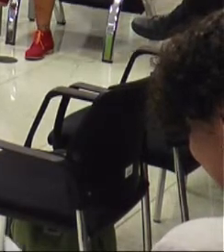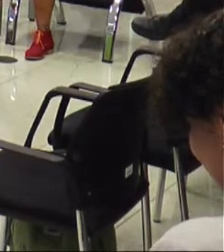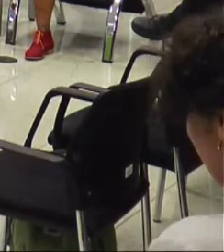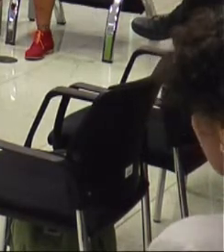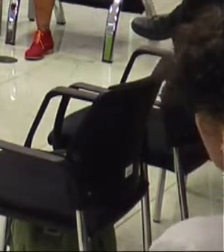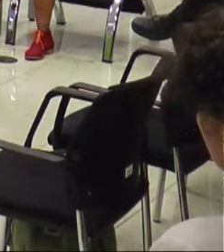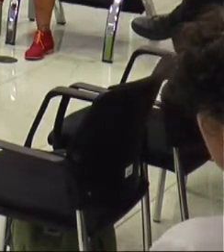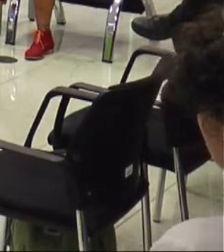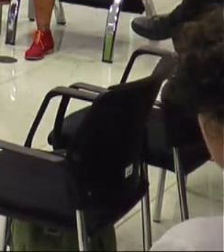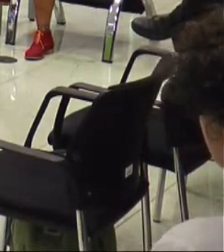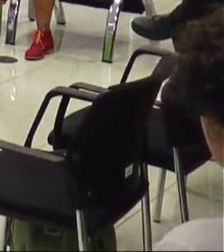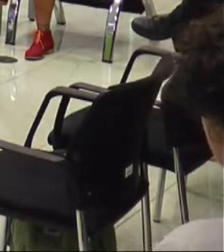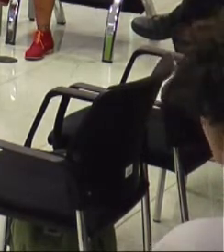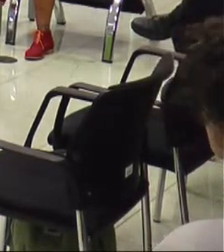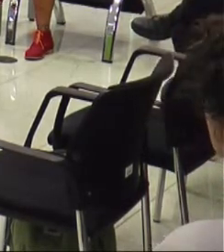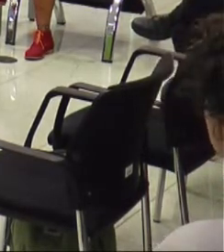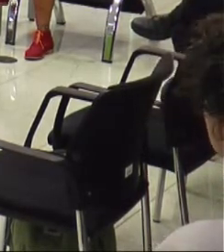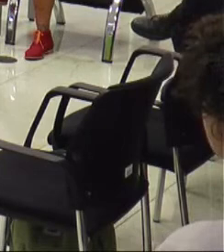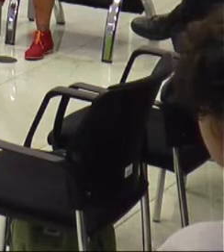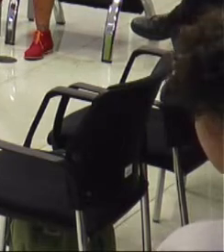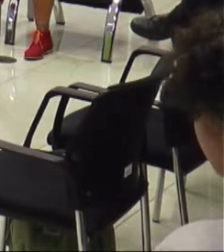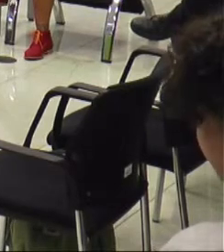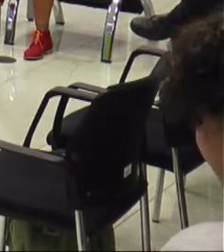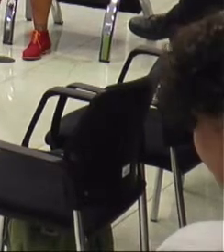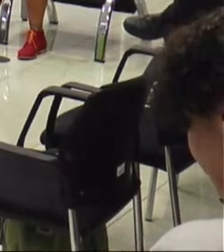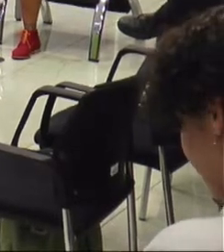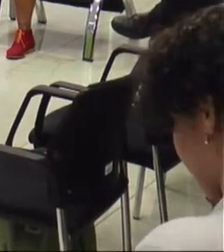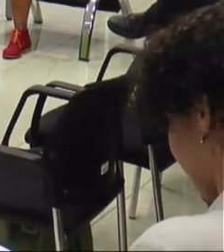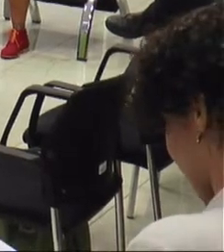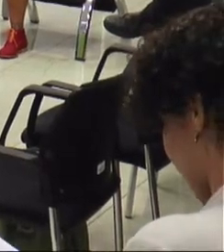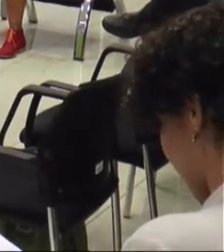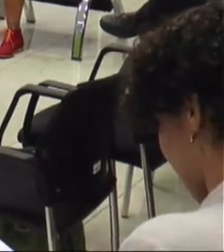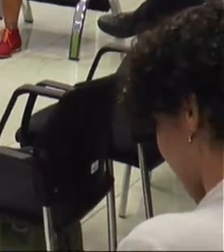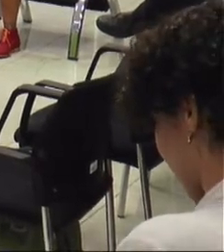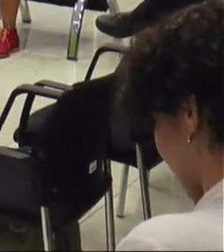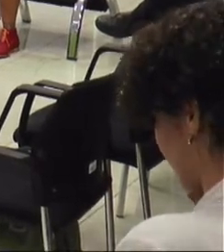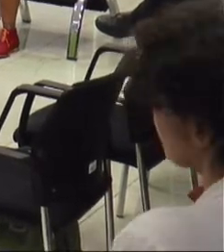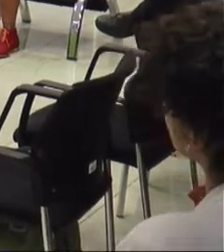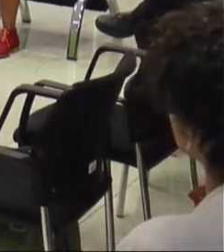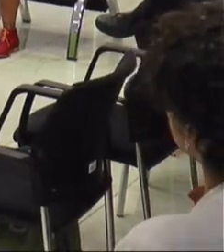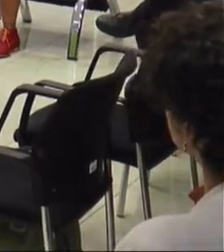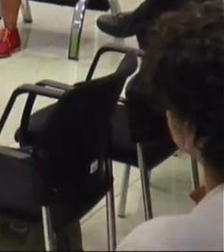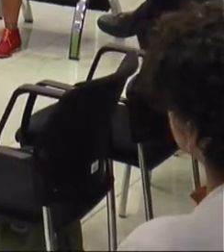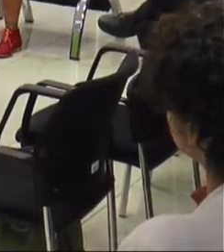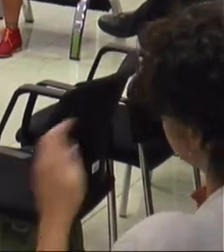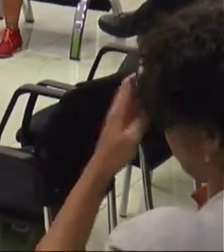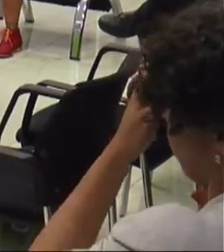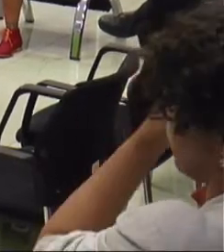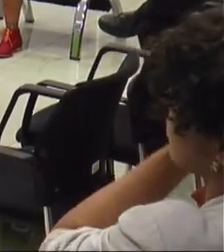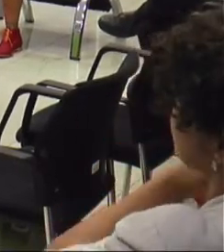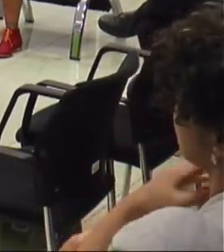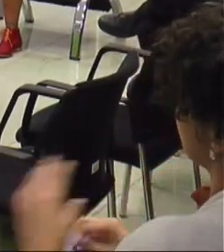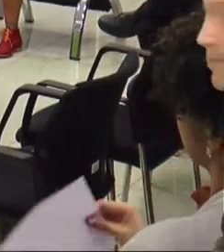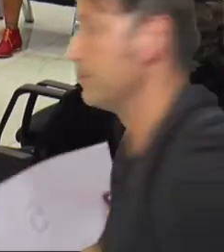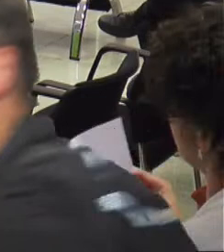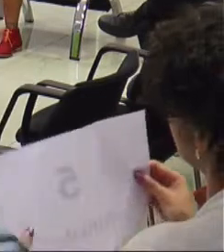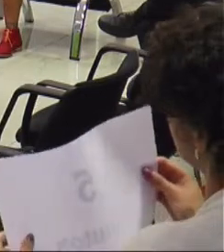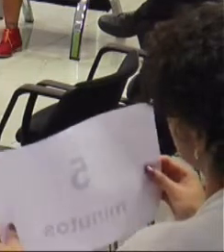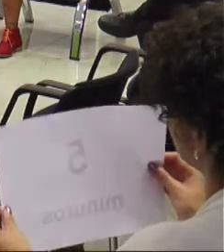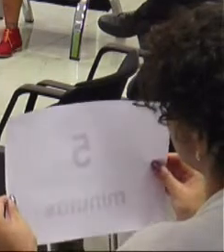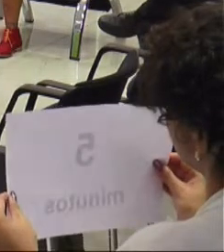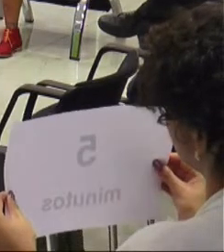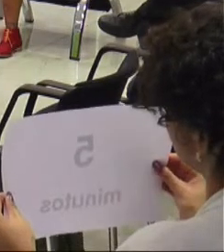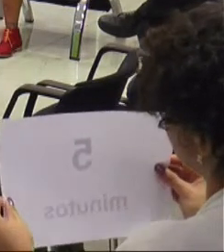Muito boa tarde. Boa tarde a todos, todas, todes. É uma alegria imensa podermos estar aqui